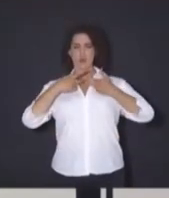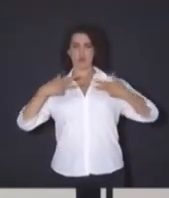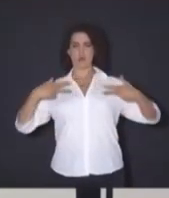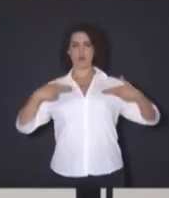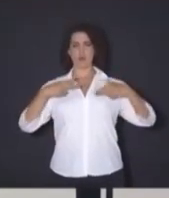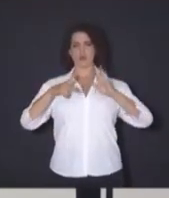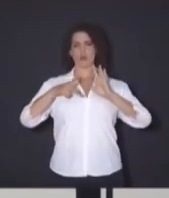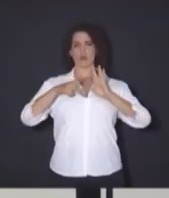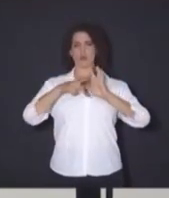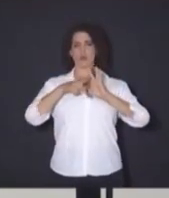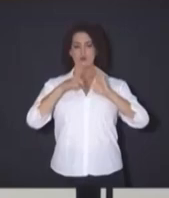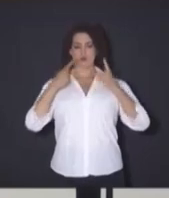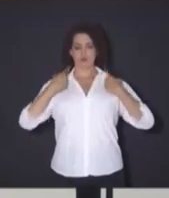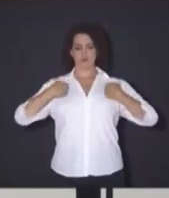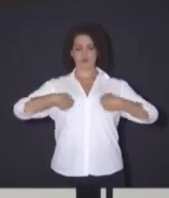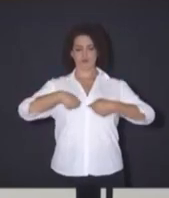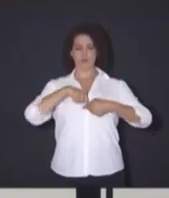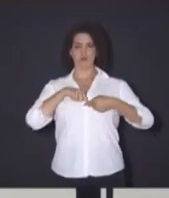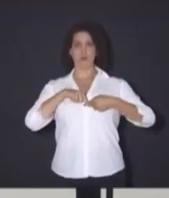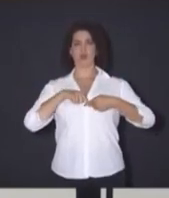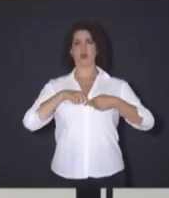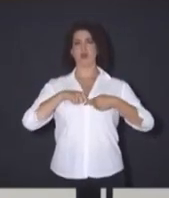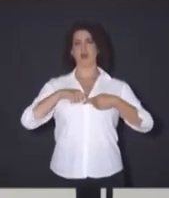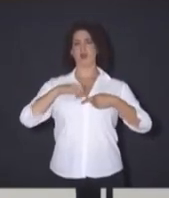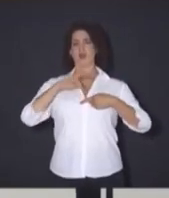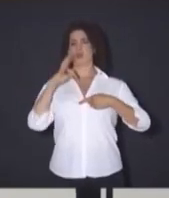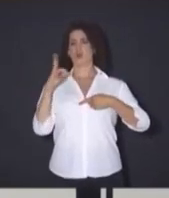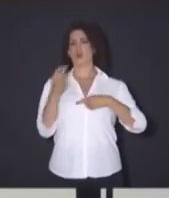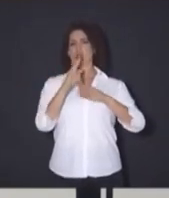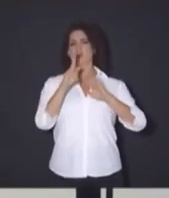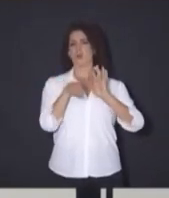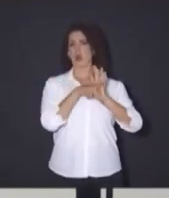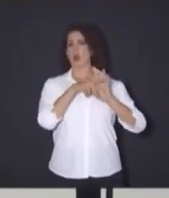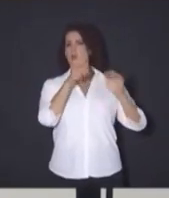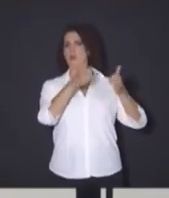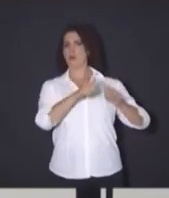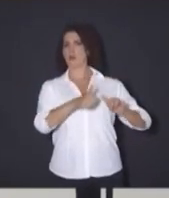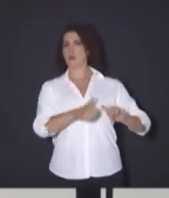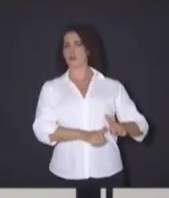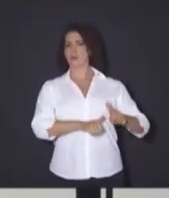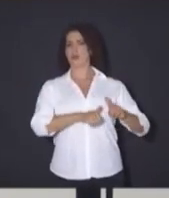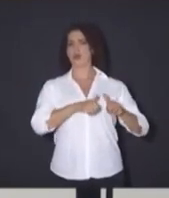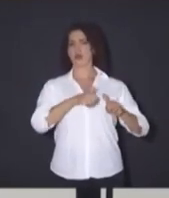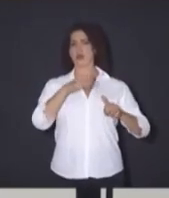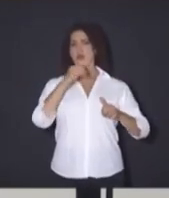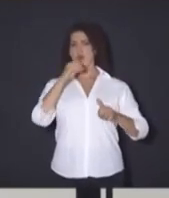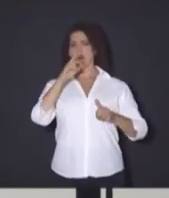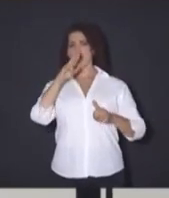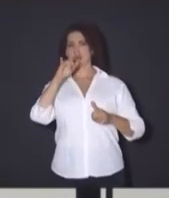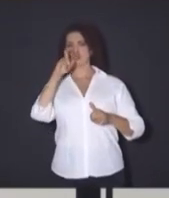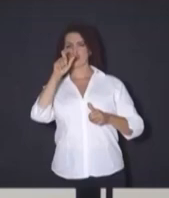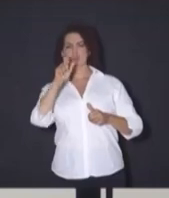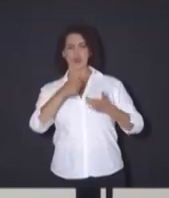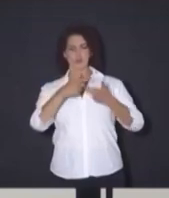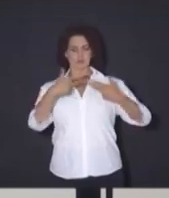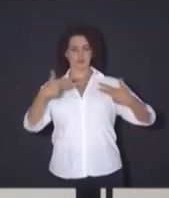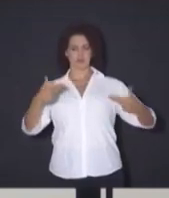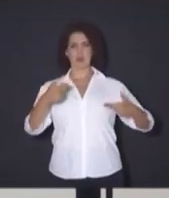só utilizados por orixá, inquice ou vodum, e faziam